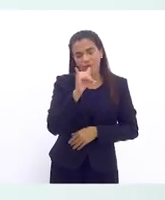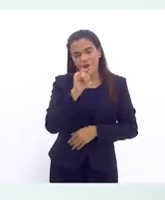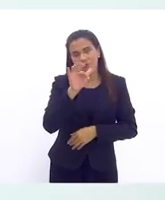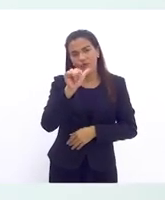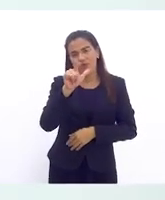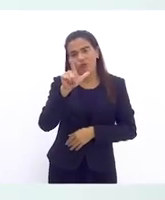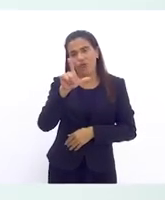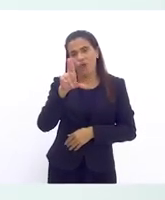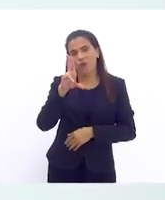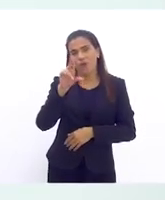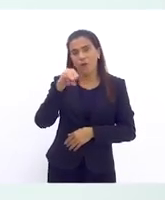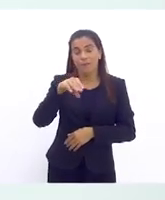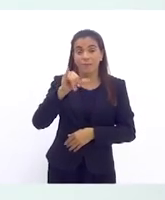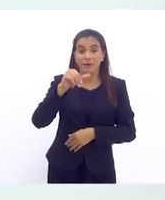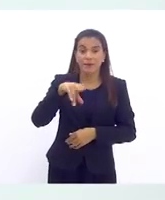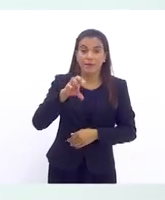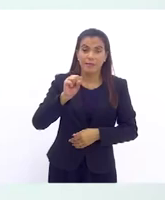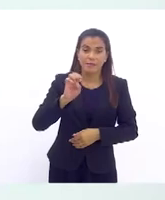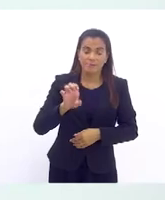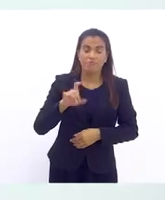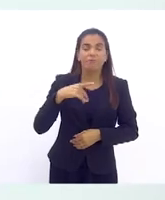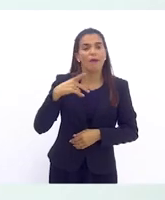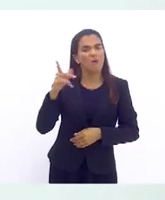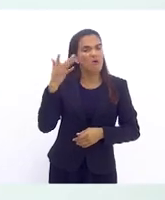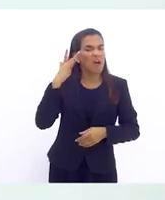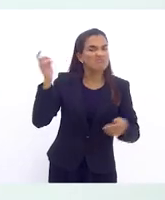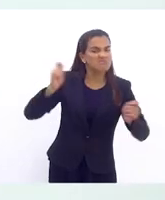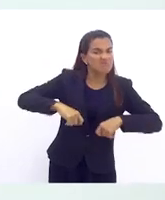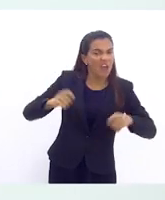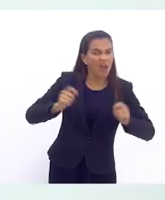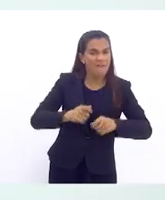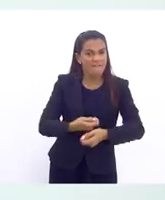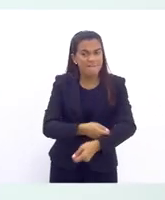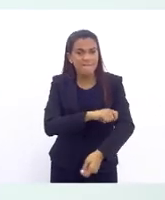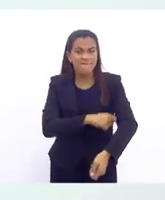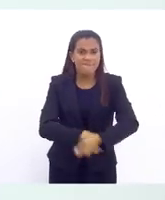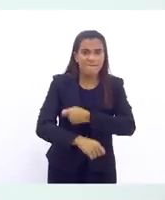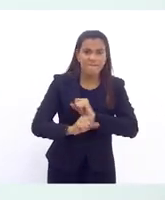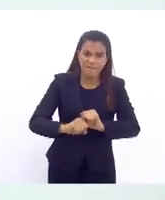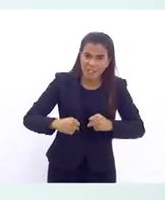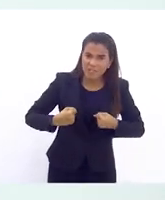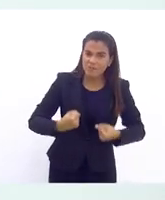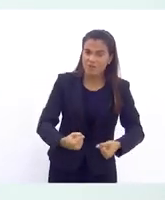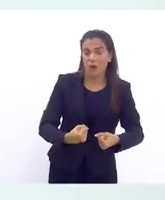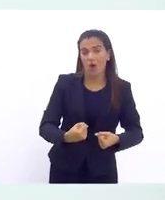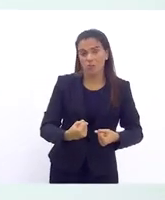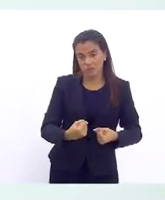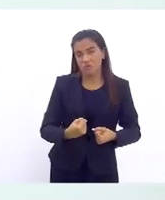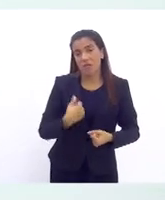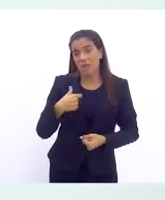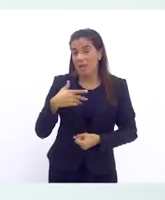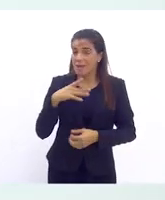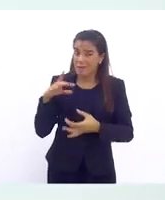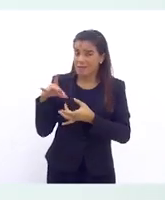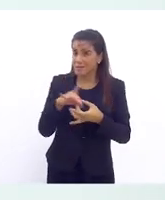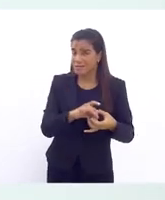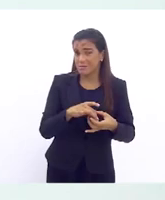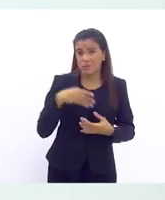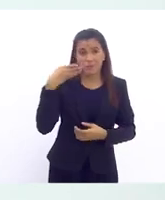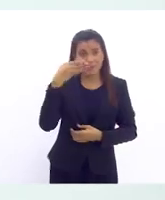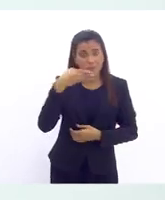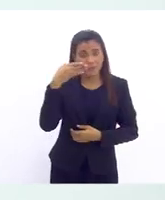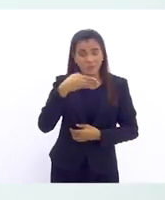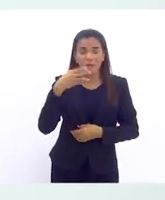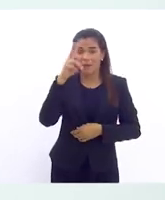vir a ser assim uma uma otimização né de esforços recursos e É nesse sentido a minha fala pra gente lembrar dos